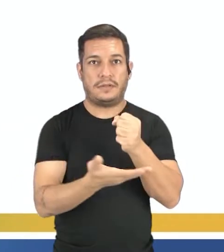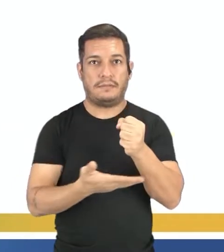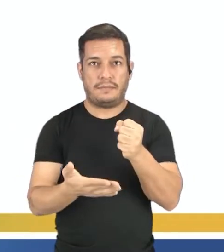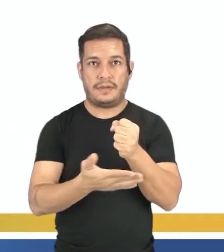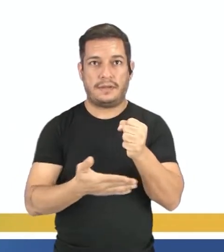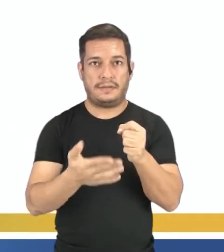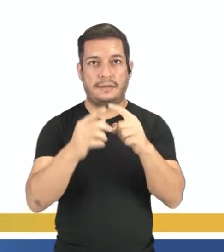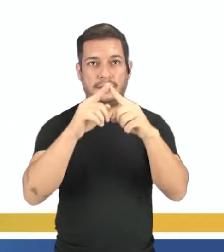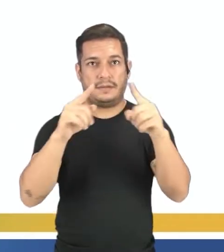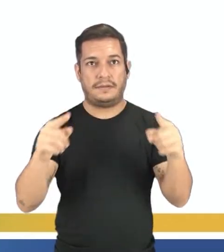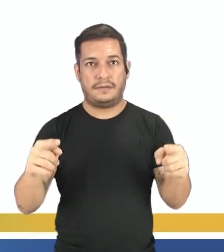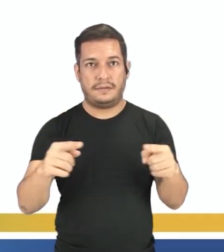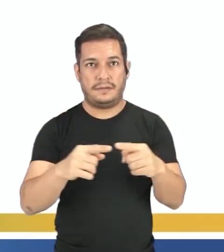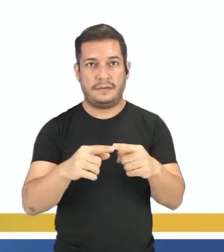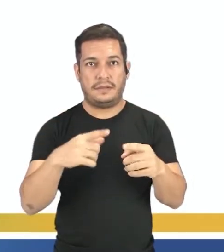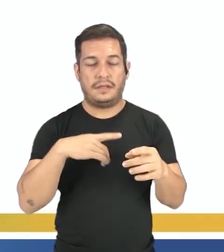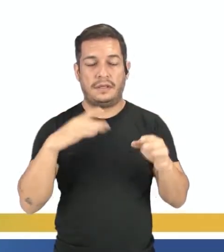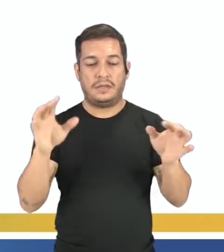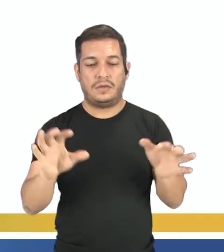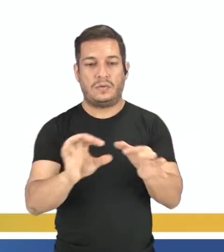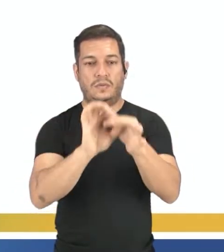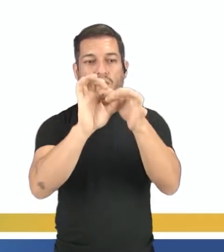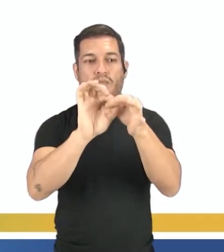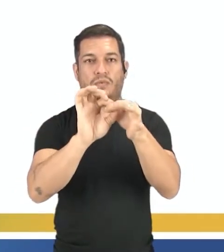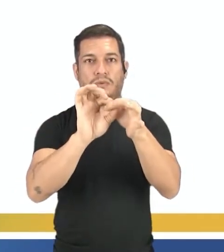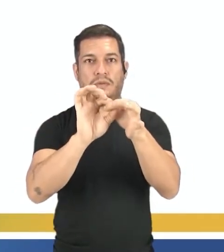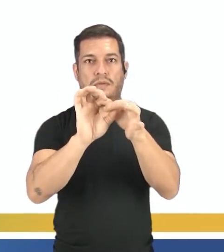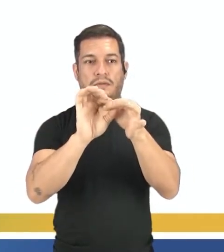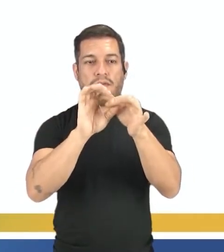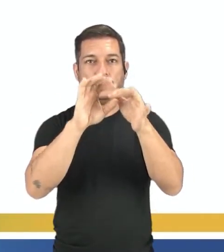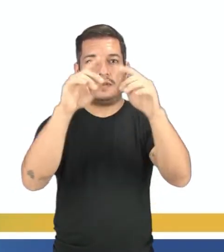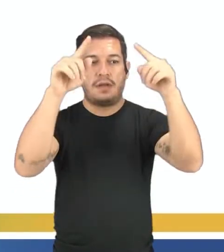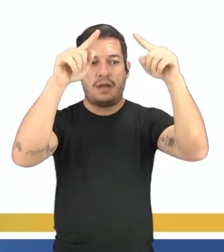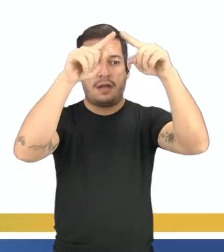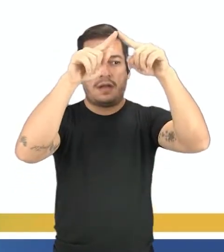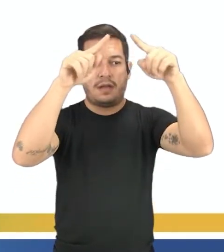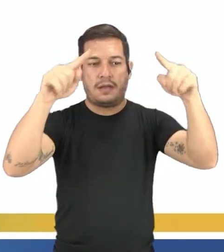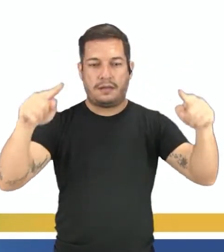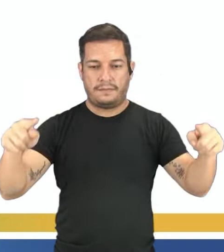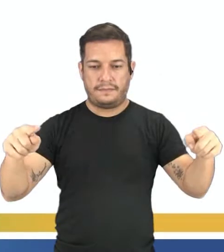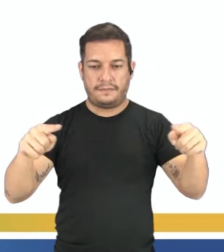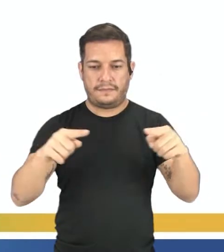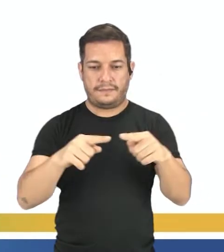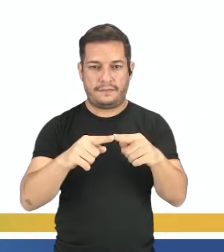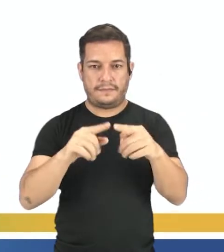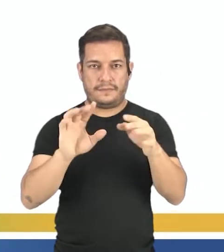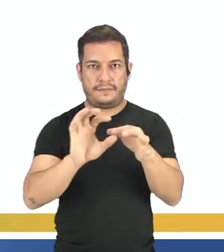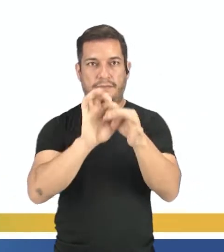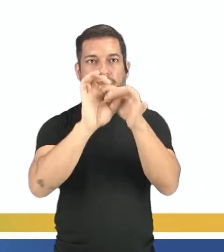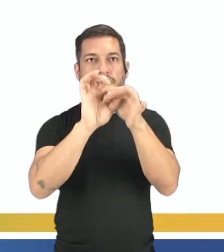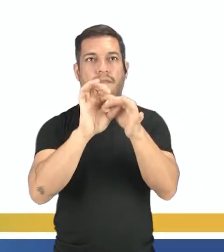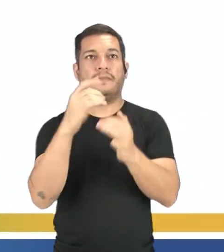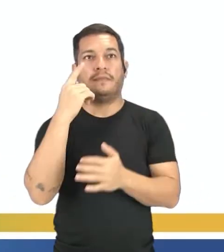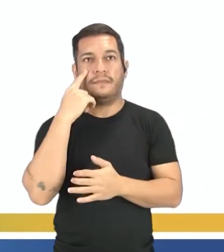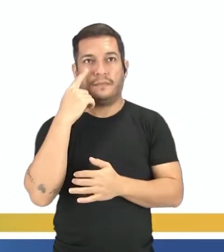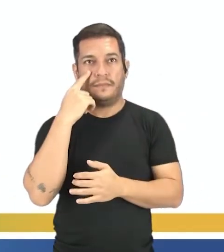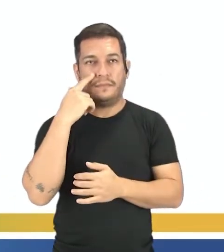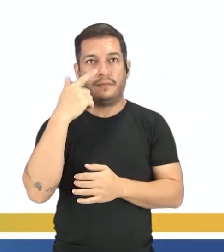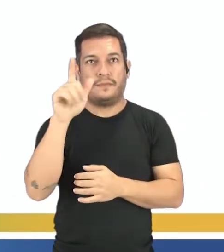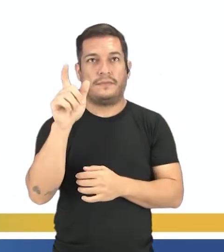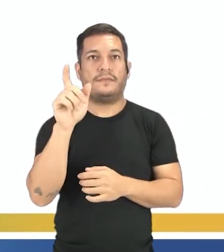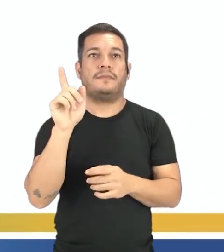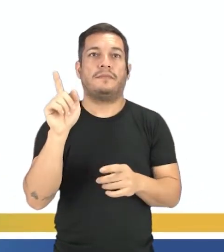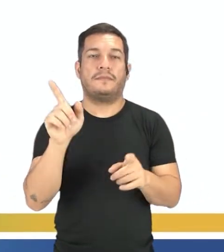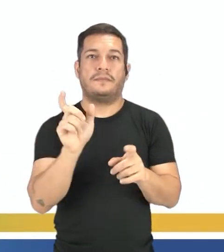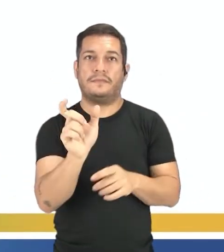ver aqui, temos a imagem do nosso cone, representada aqui, nesta figura, representando o nosso